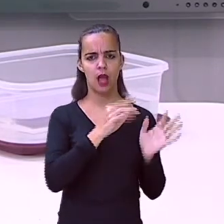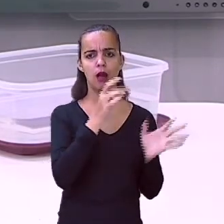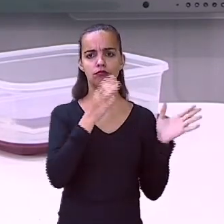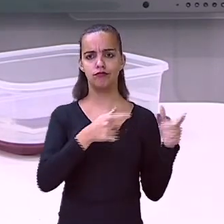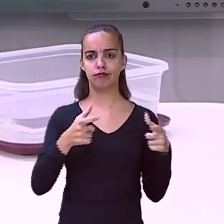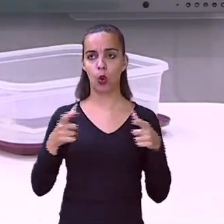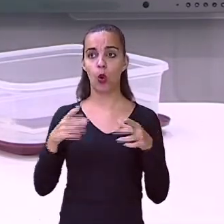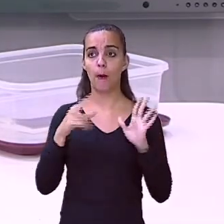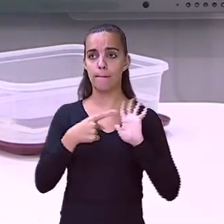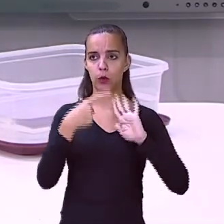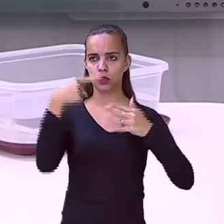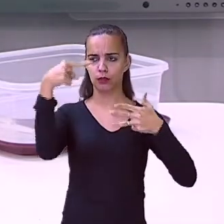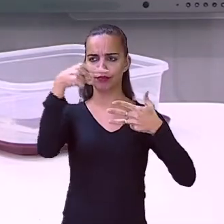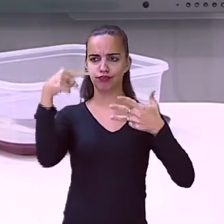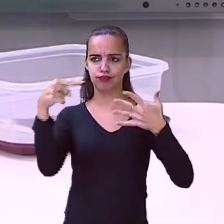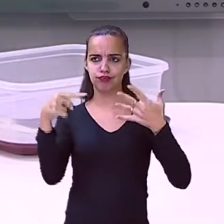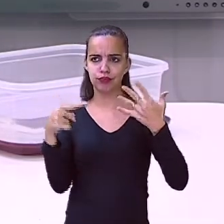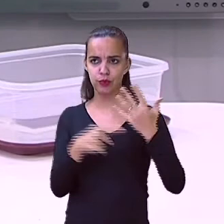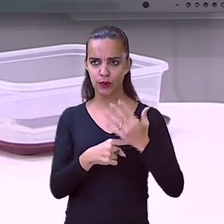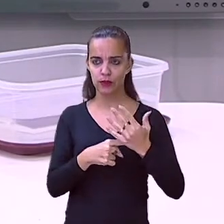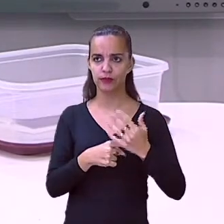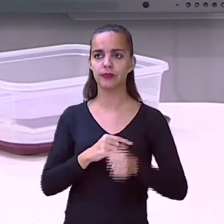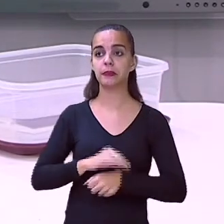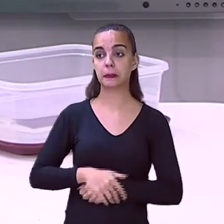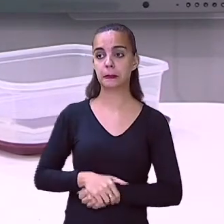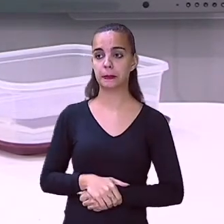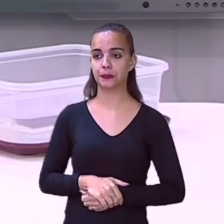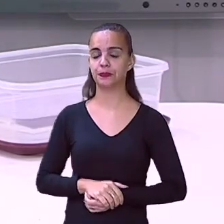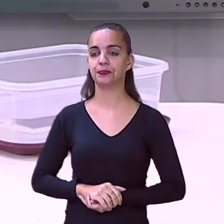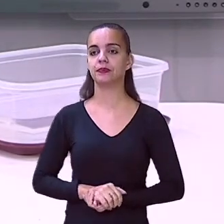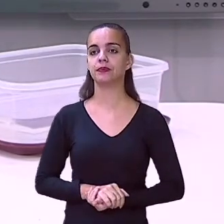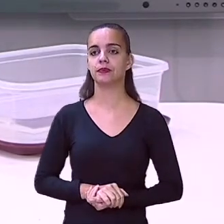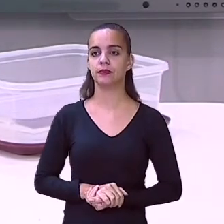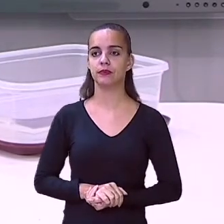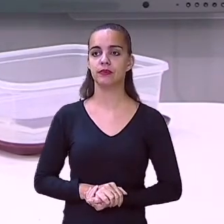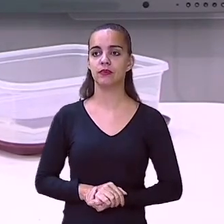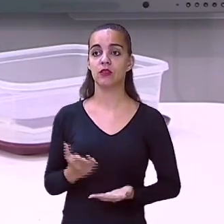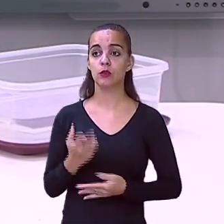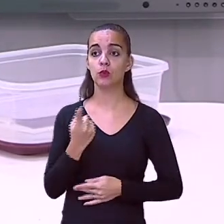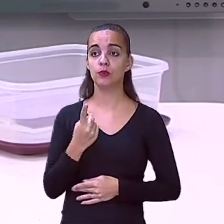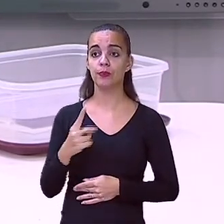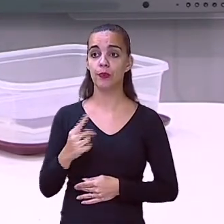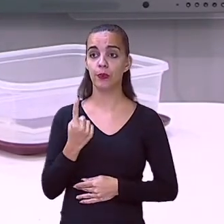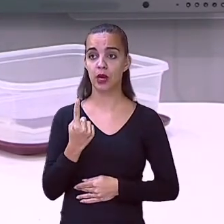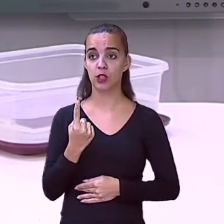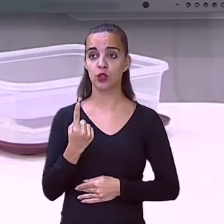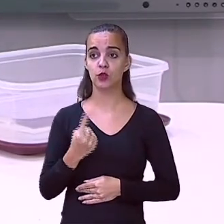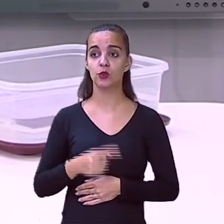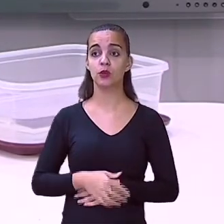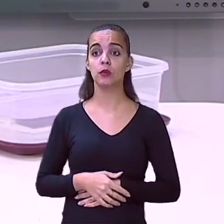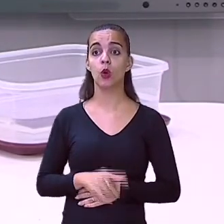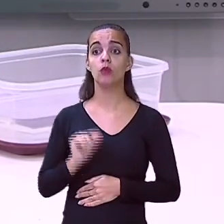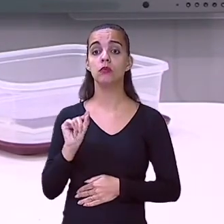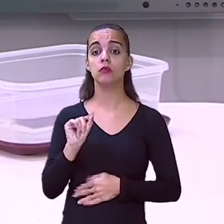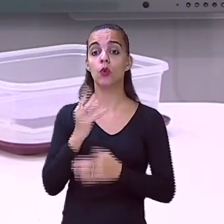catação, peneiração e flotação. Tem um espaço aqui. Vamos ver se tem mais